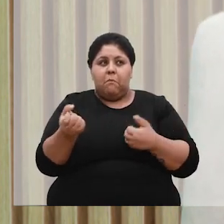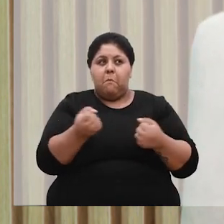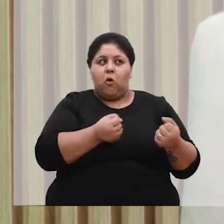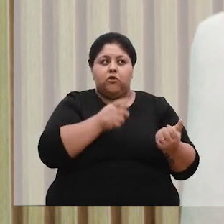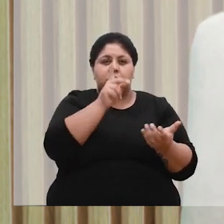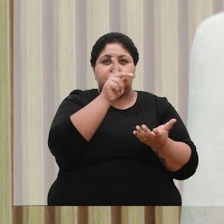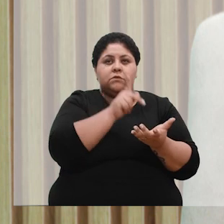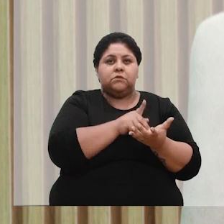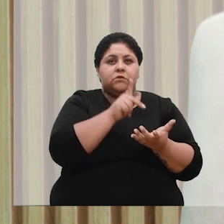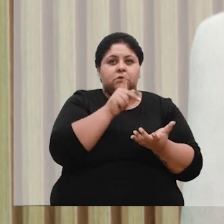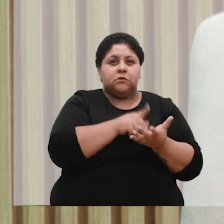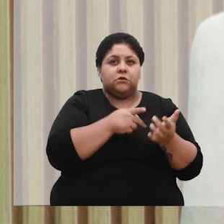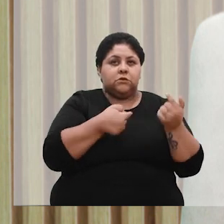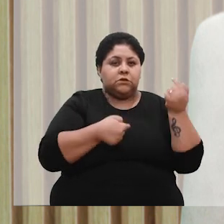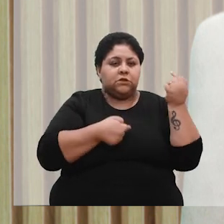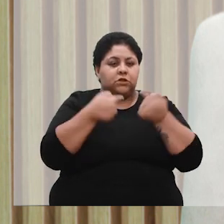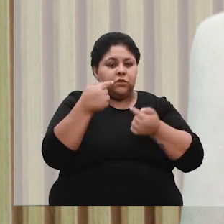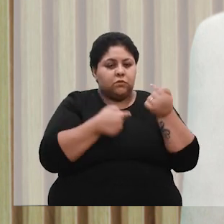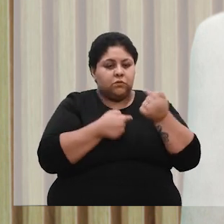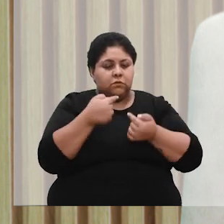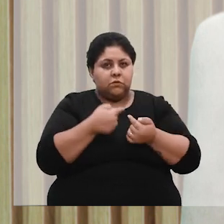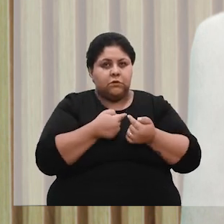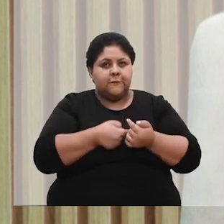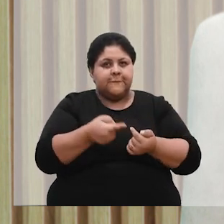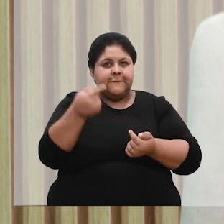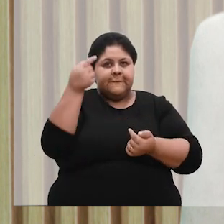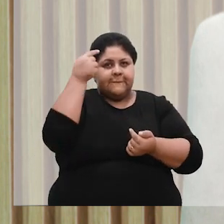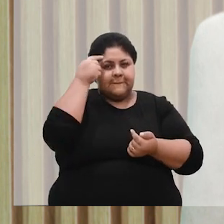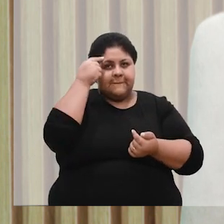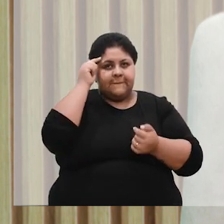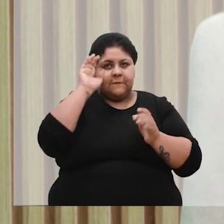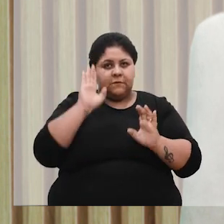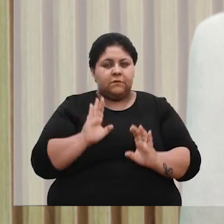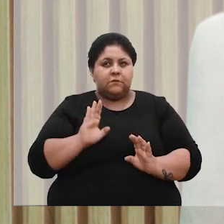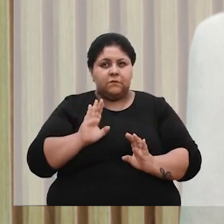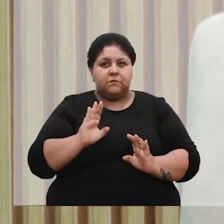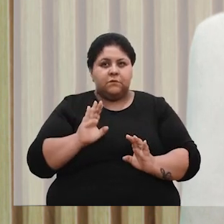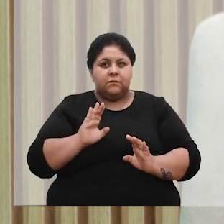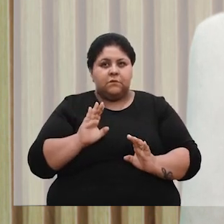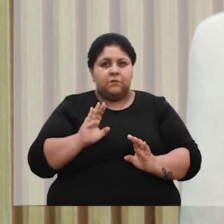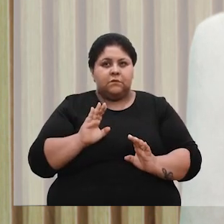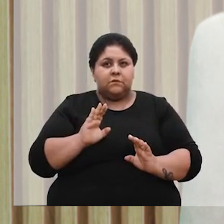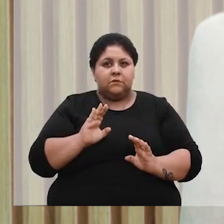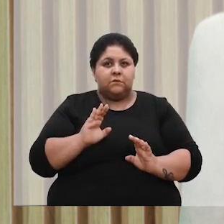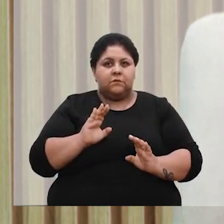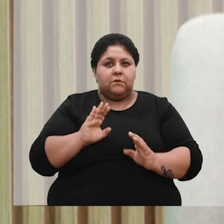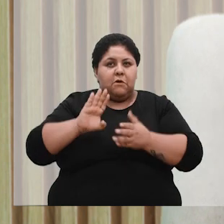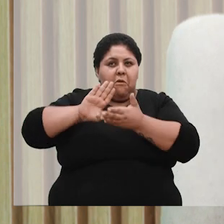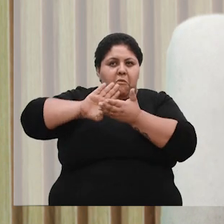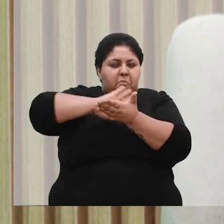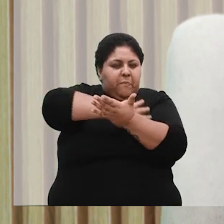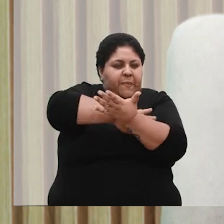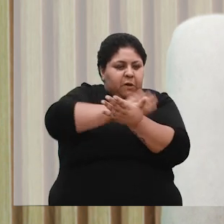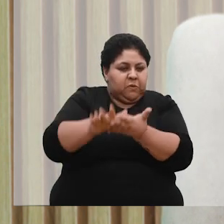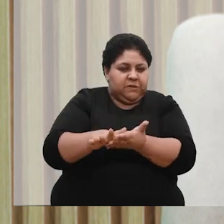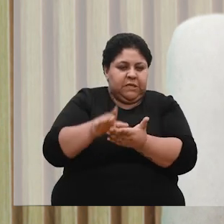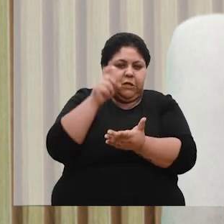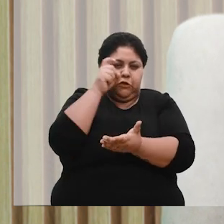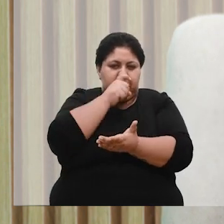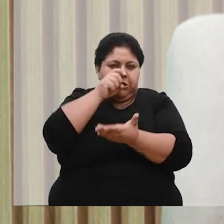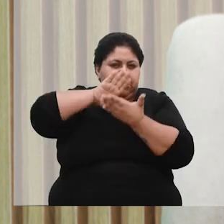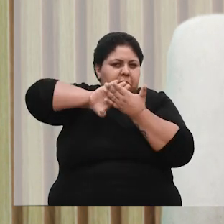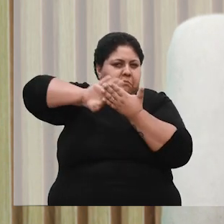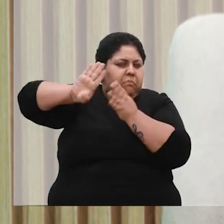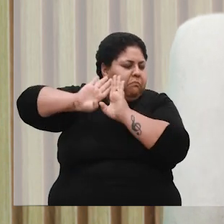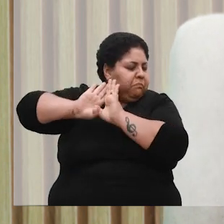gente possa efetivamente discutir, refletir, tirar alguns preconceitos, alguns mitos,